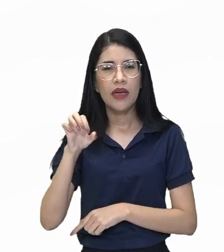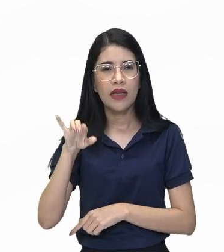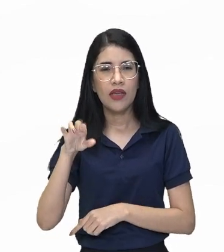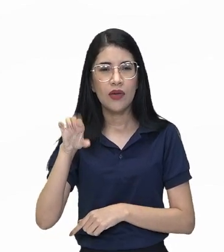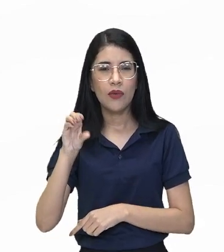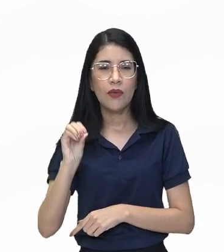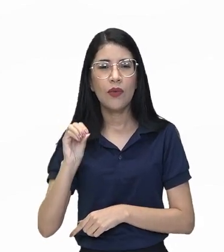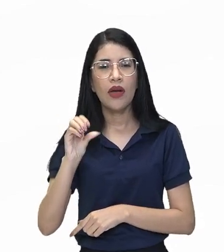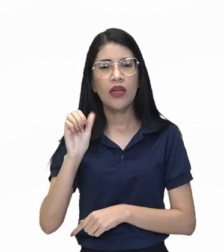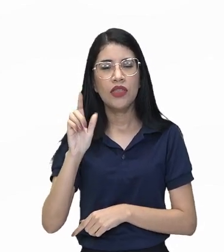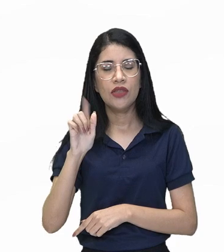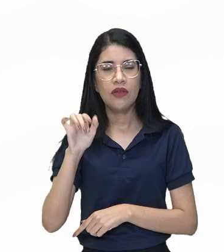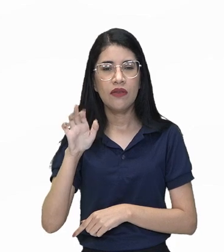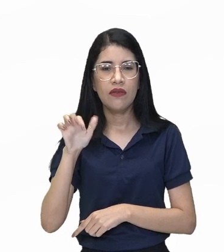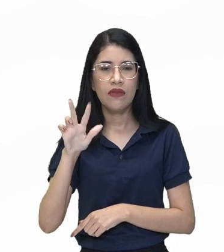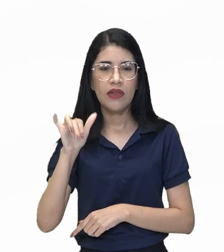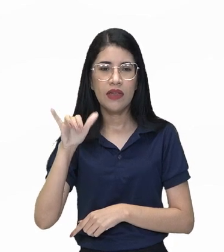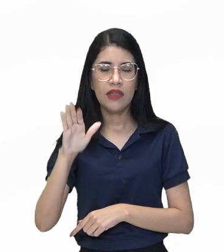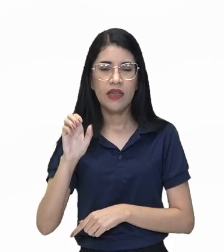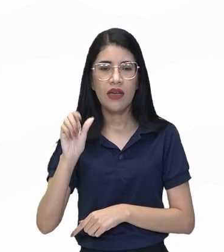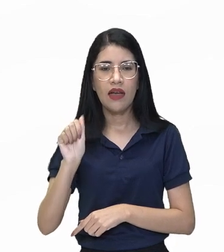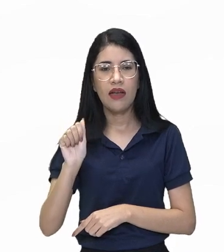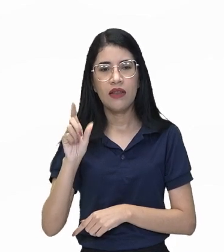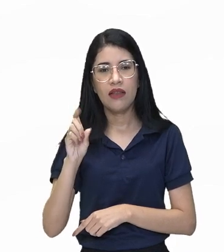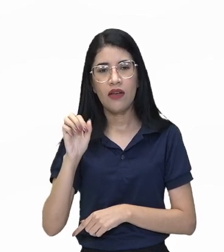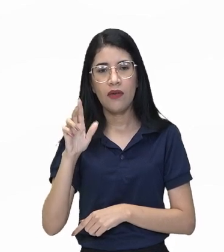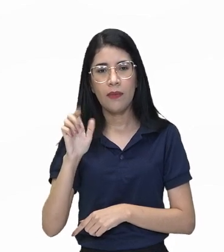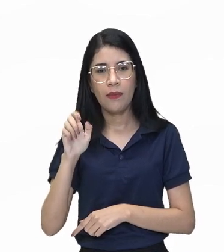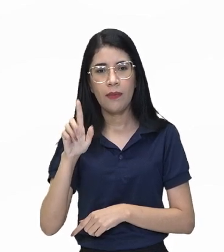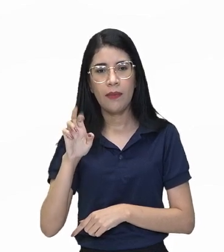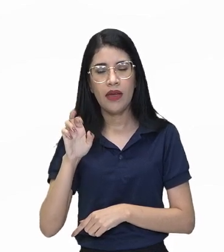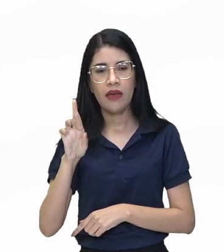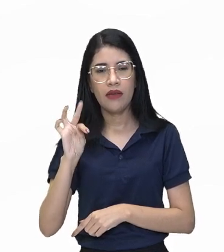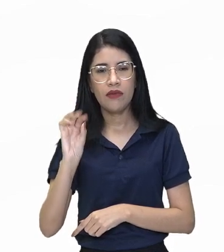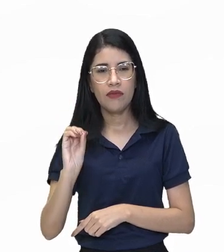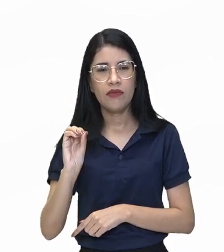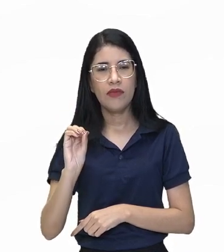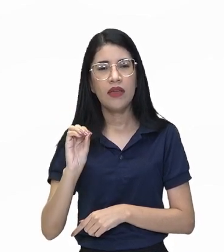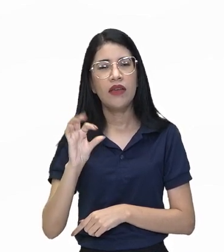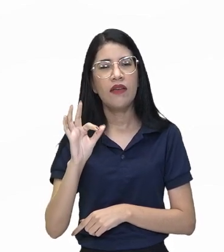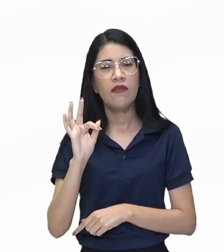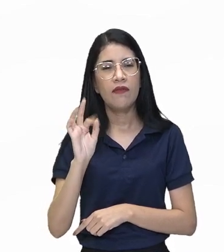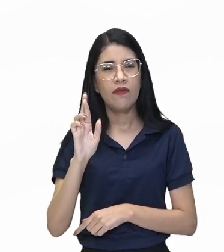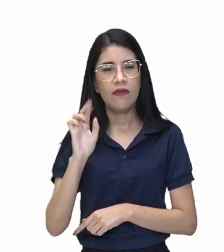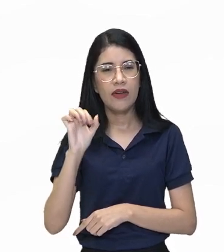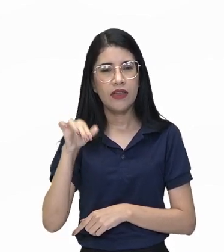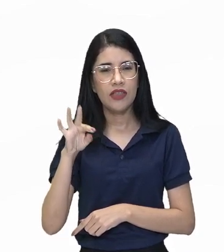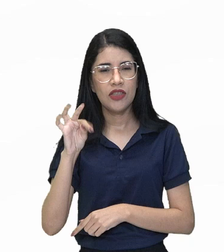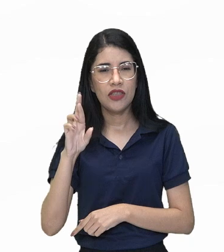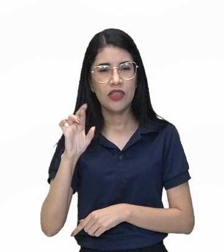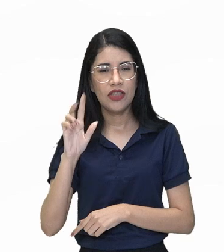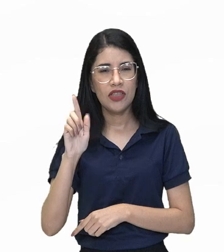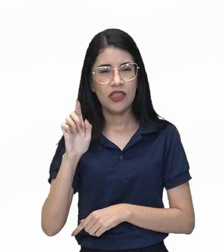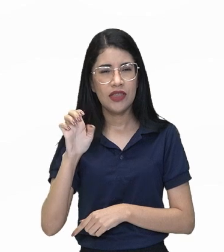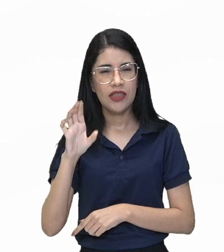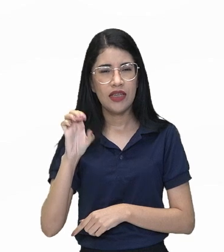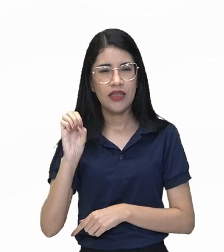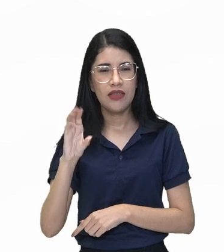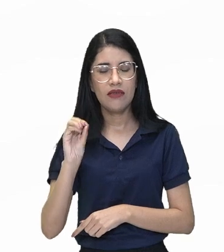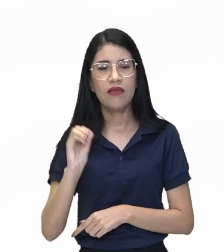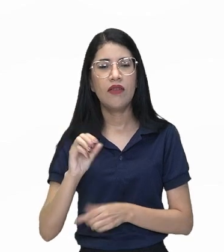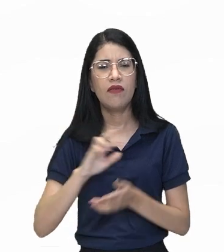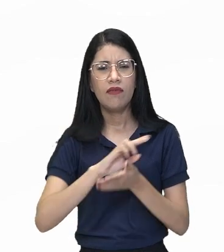né? Francesco, e aí o Silvio, todos envolvidos com as obras pictóricas que enfeitam o